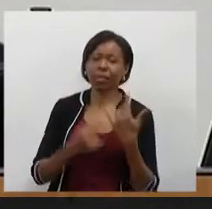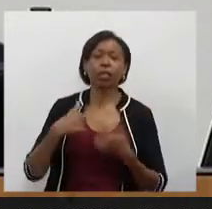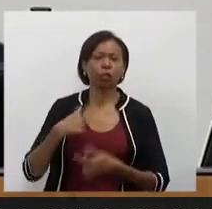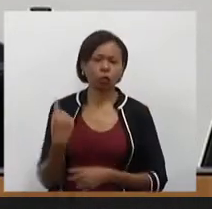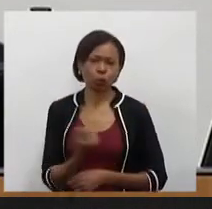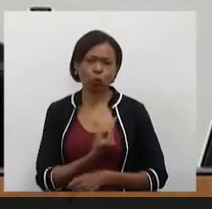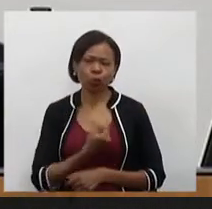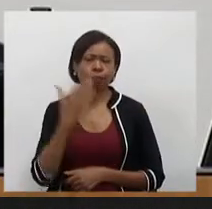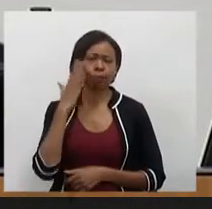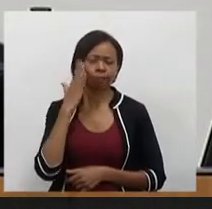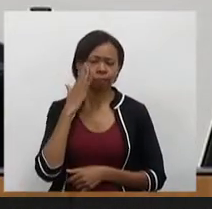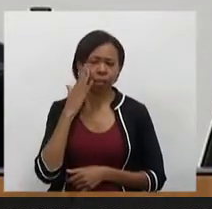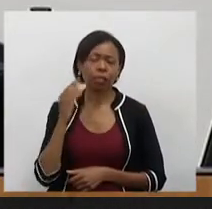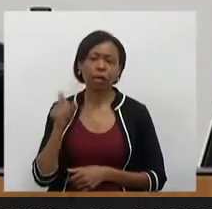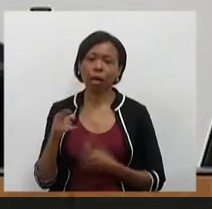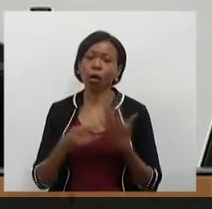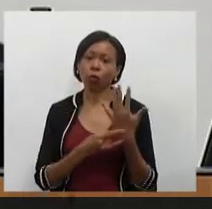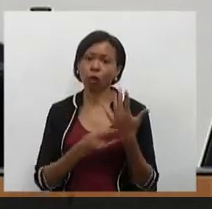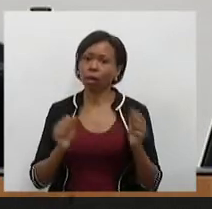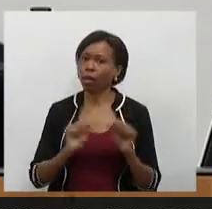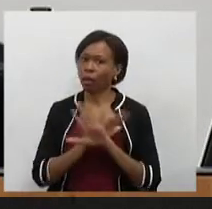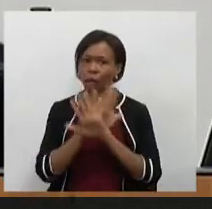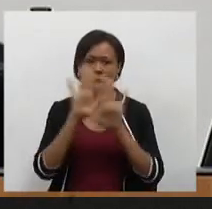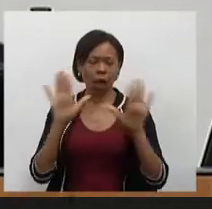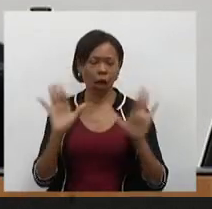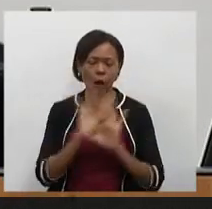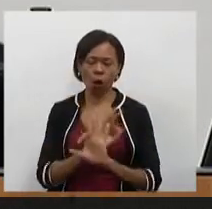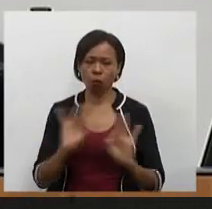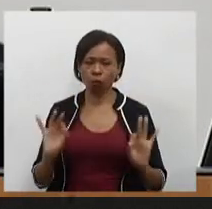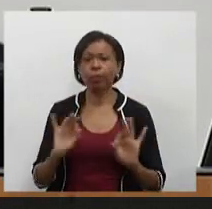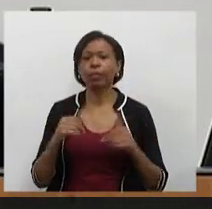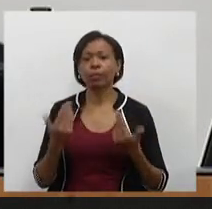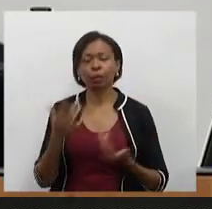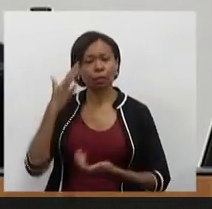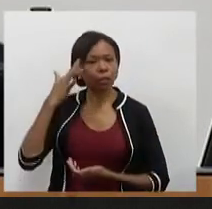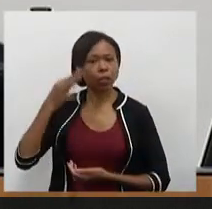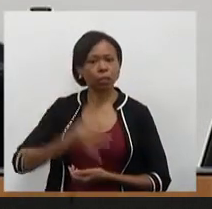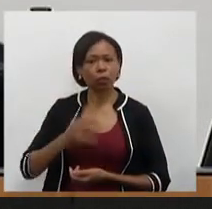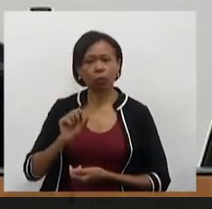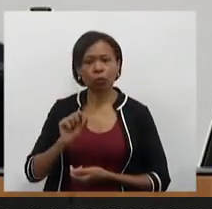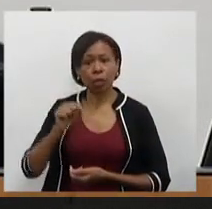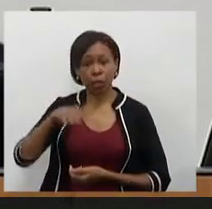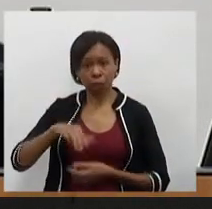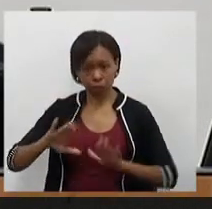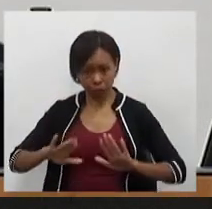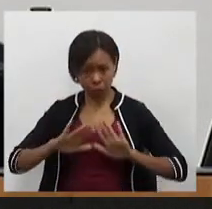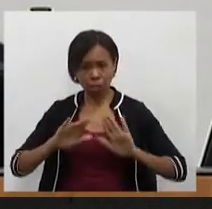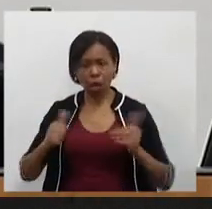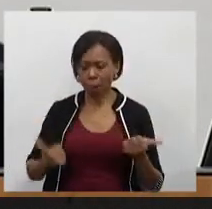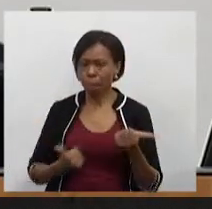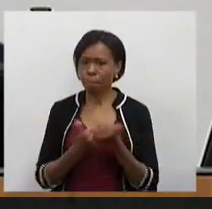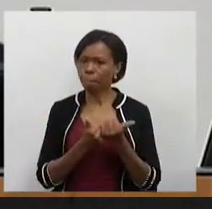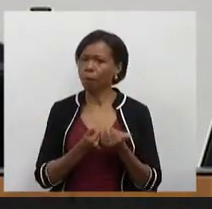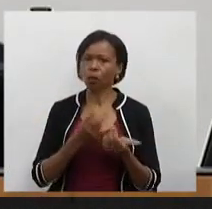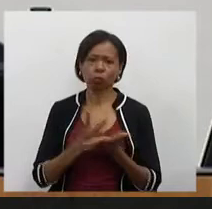sabemos, né, da qualidade da nossa Universidade Federal. Então, com certeza, essa casa tem dado todo o apoio, como você mesmo